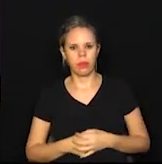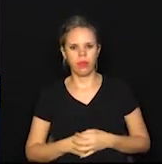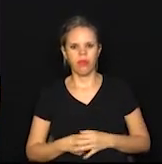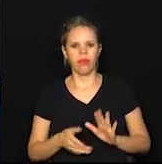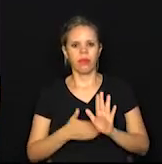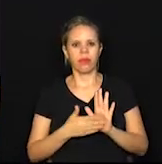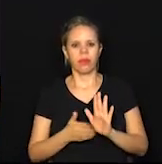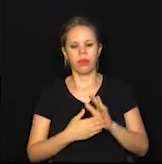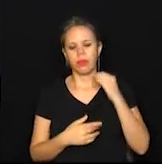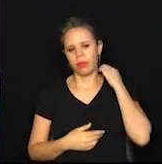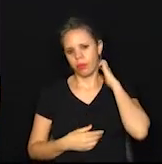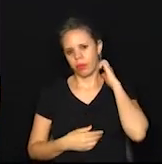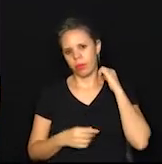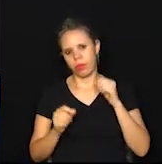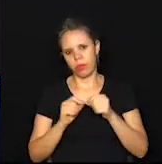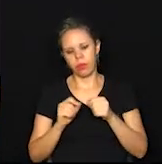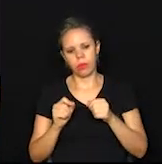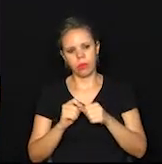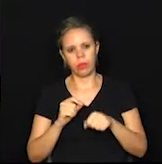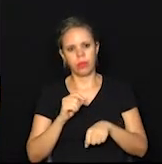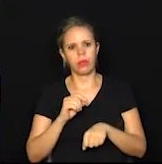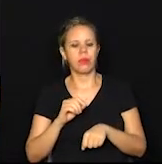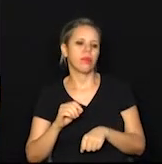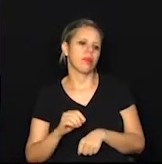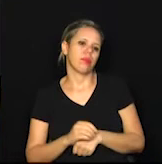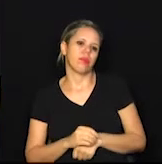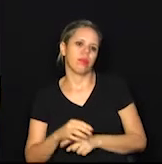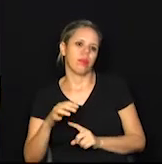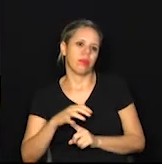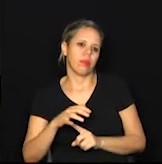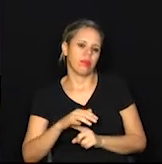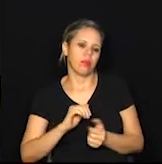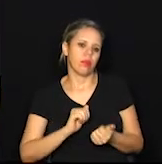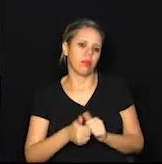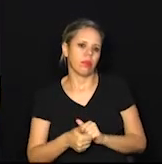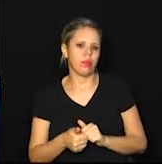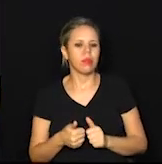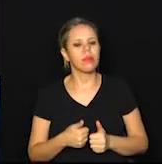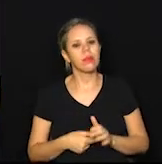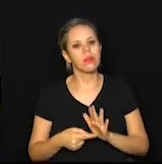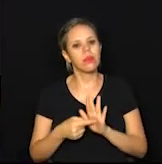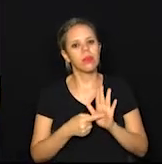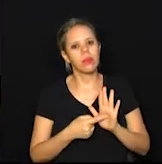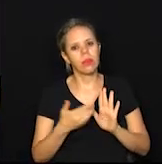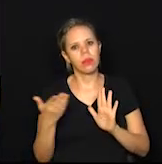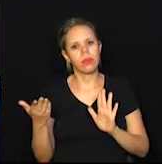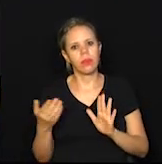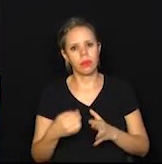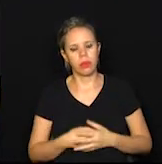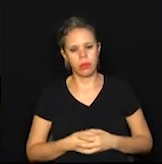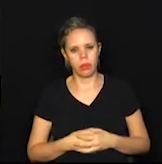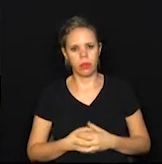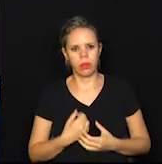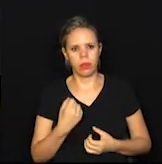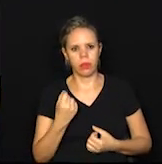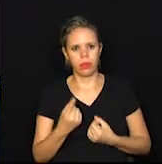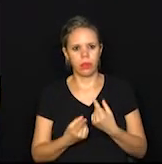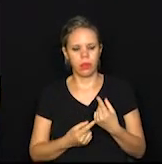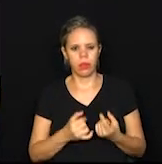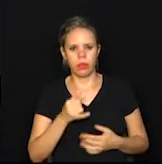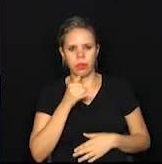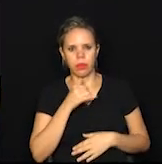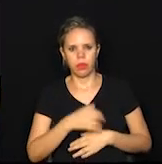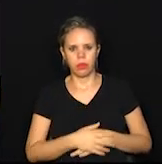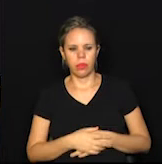propostas que a gente está fazendo para as praças de esportes. Só que para que eu mostrar aqui para vocês algumas